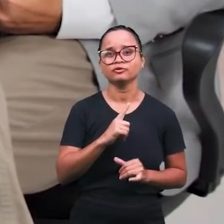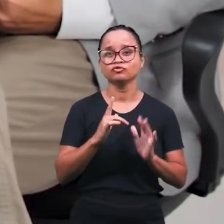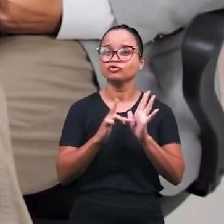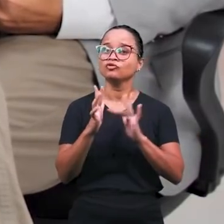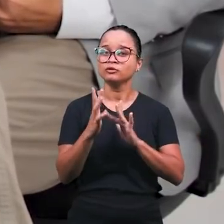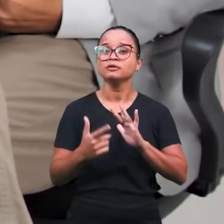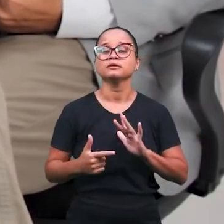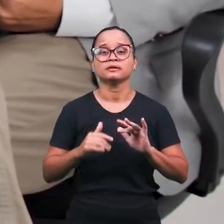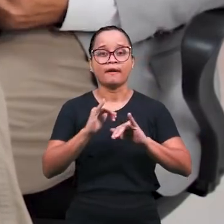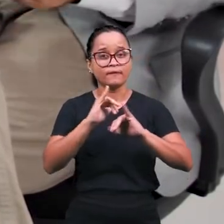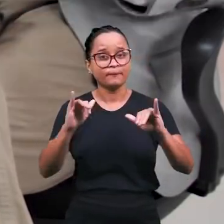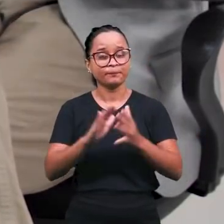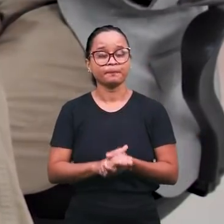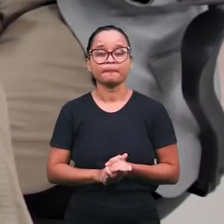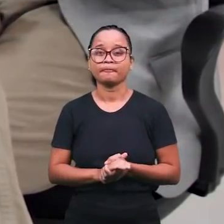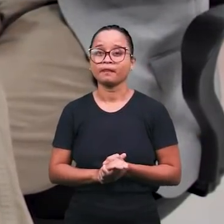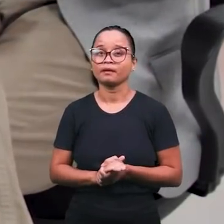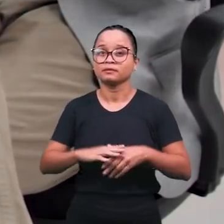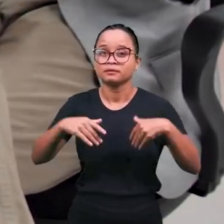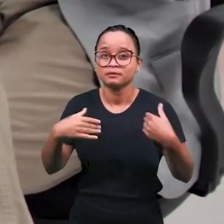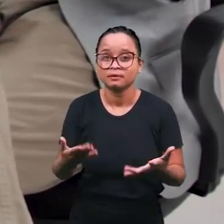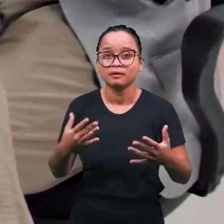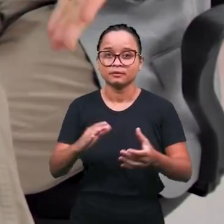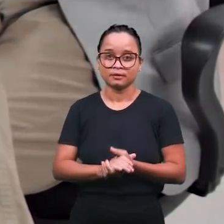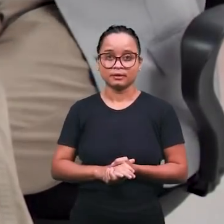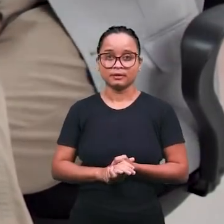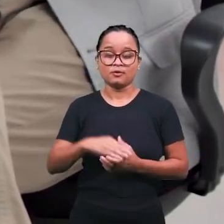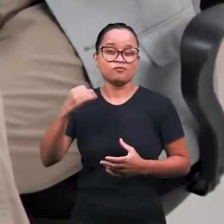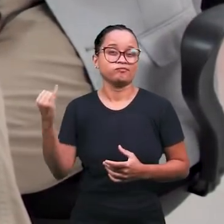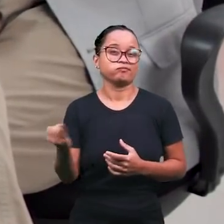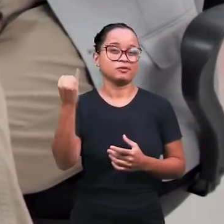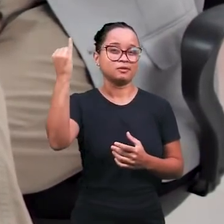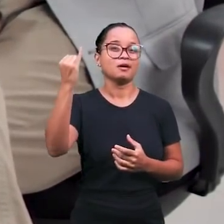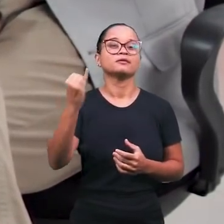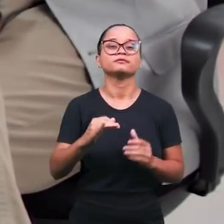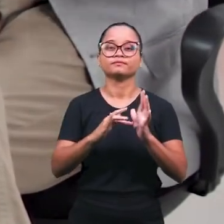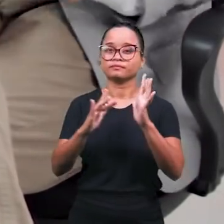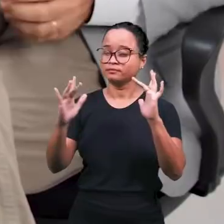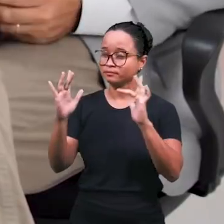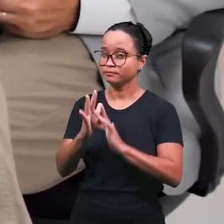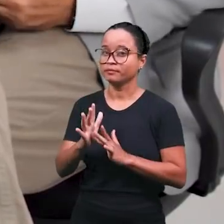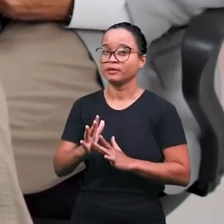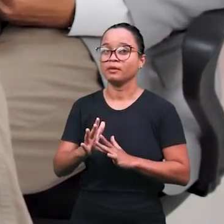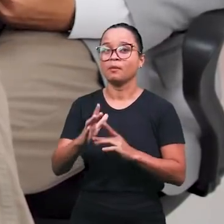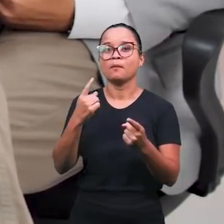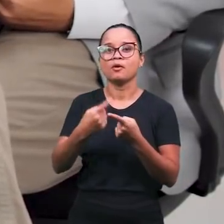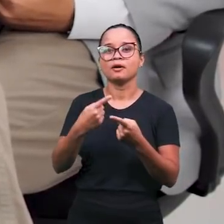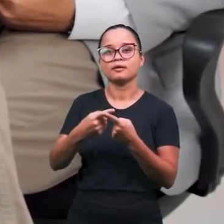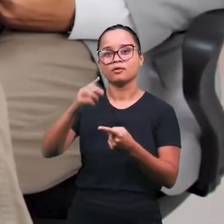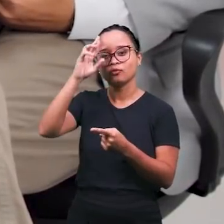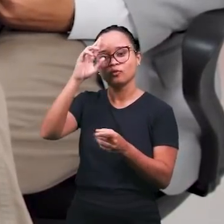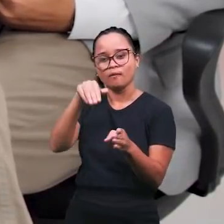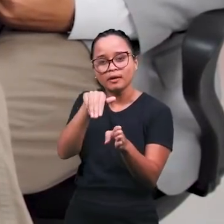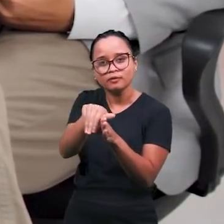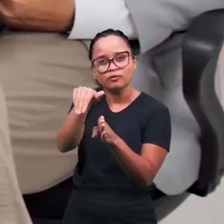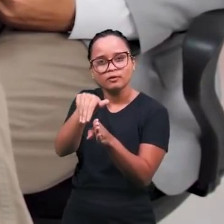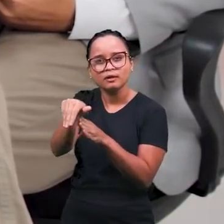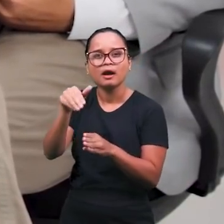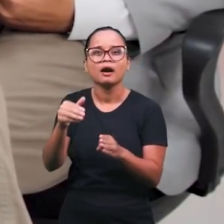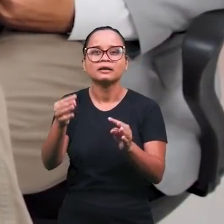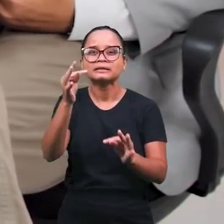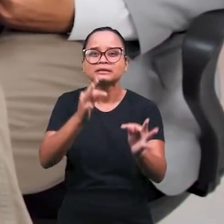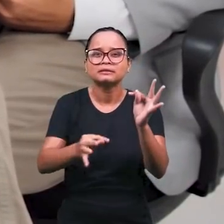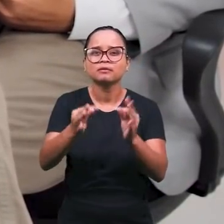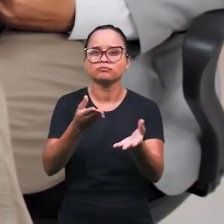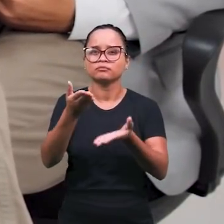mesmo. A tempestade, ela vai vir. O importante é ter Jesus no barco. Exatamente. Porque o Senhor vai te orientar que tipo de tratamento,